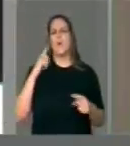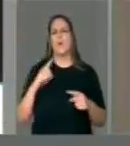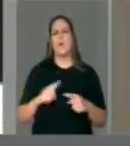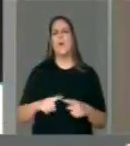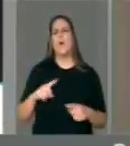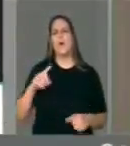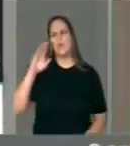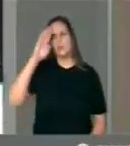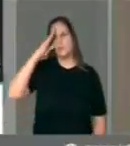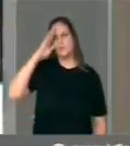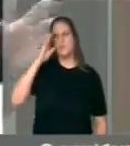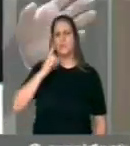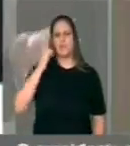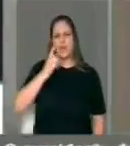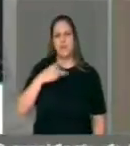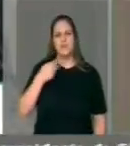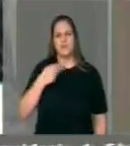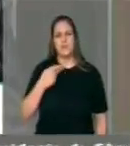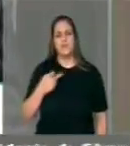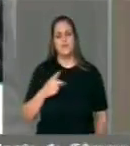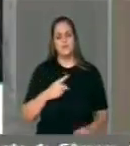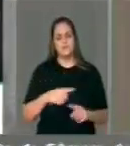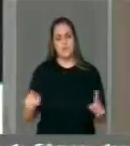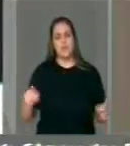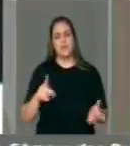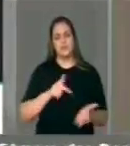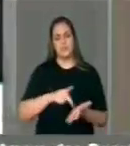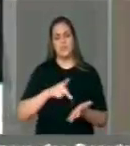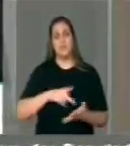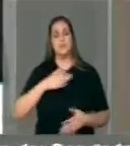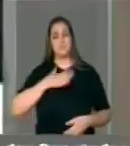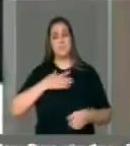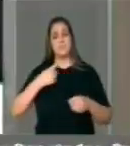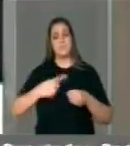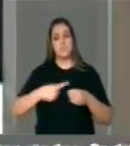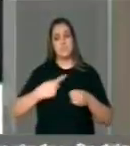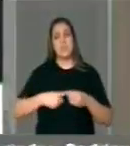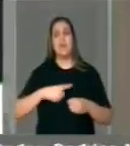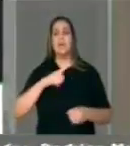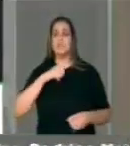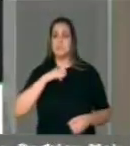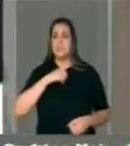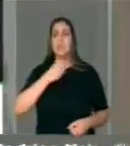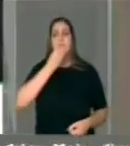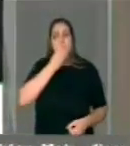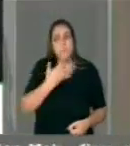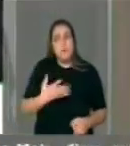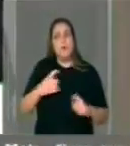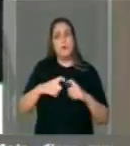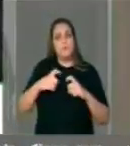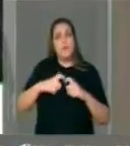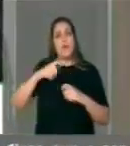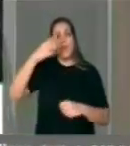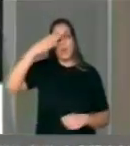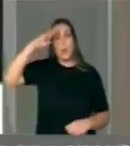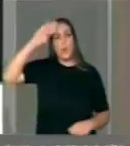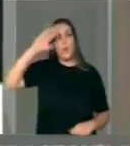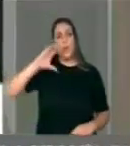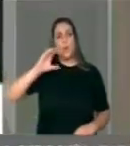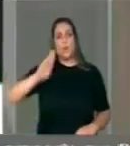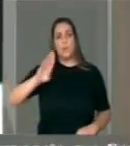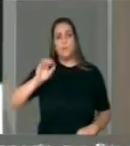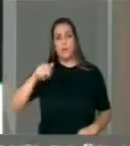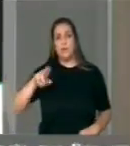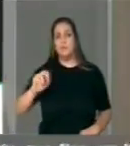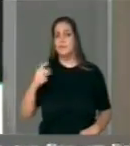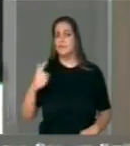deputado Bolsonaro, devo dizer que na minha cidade os médicos cubanos realizam um bom trabalho. E não temos como